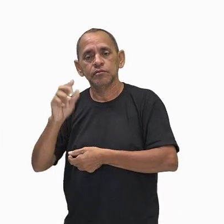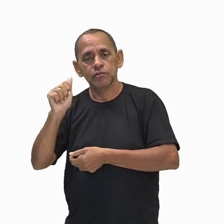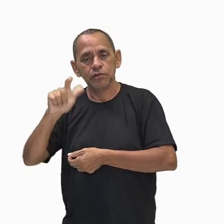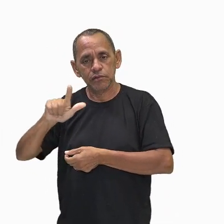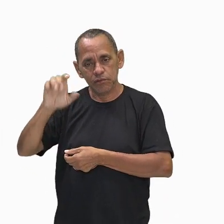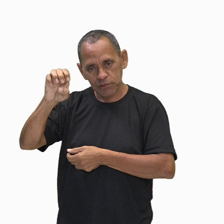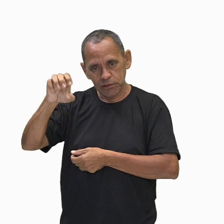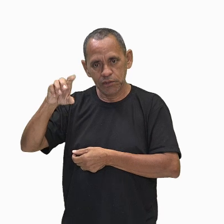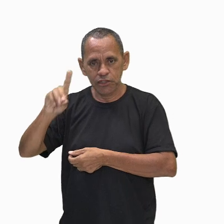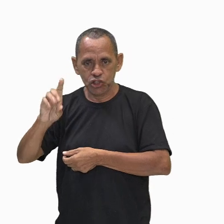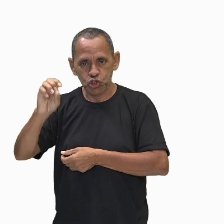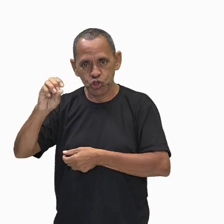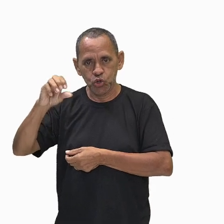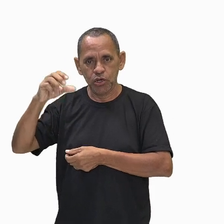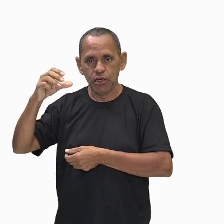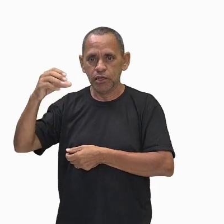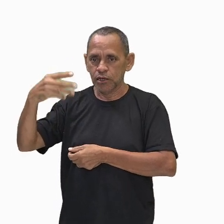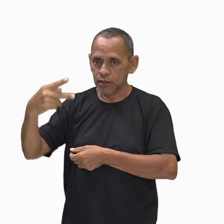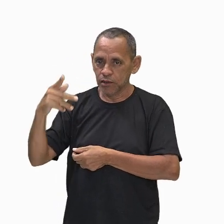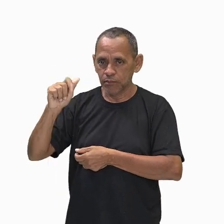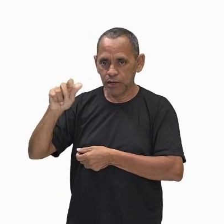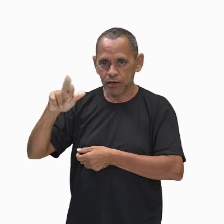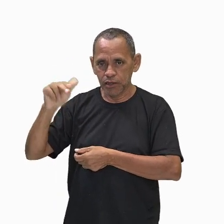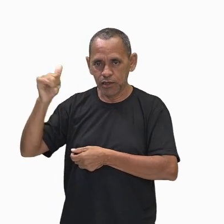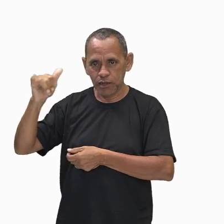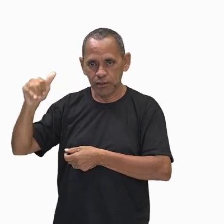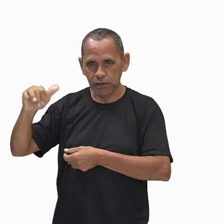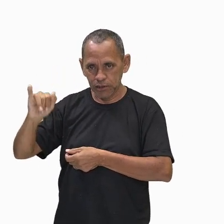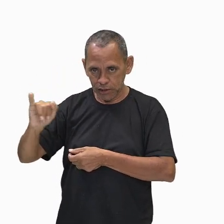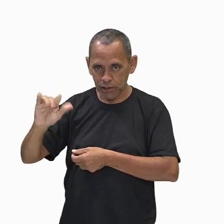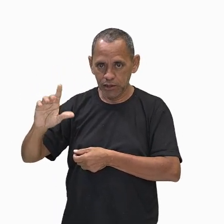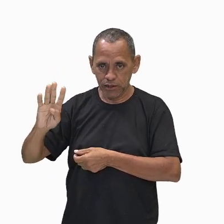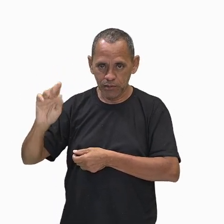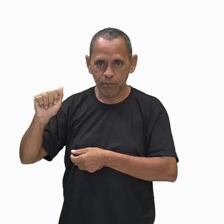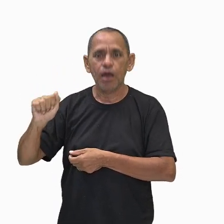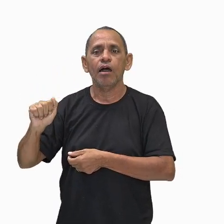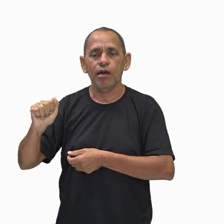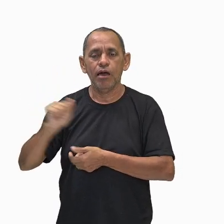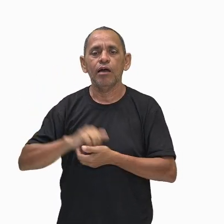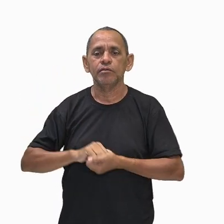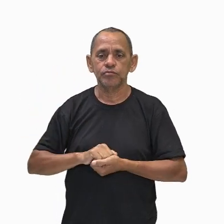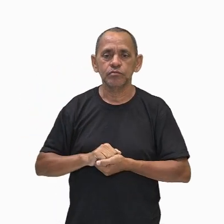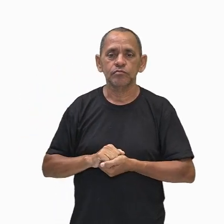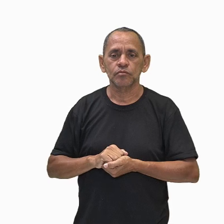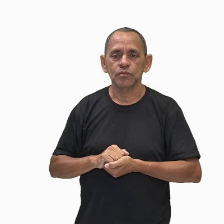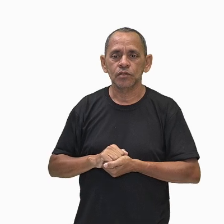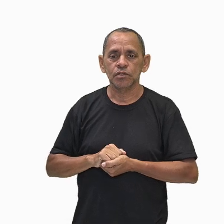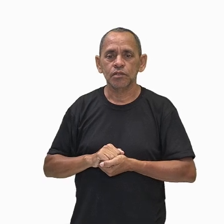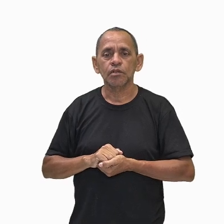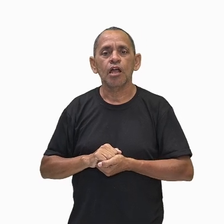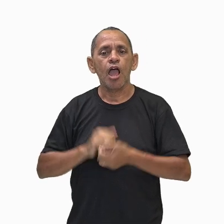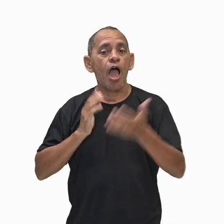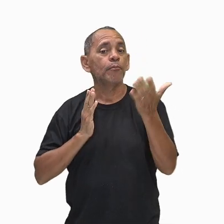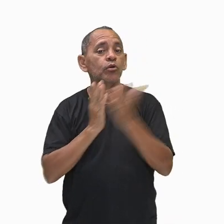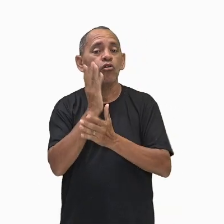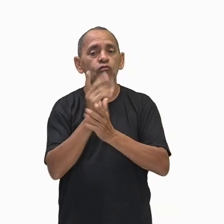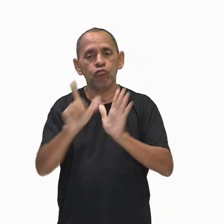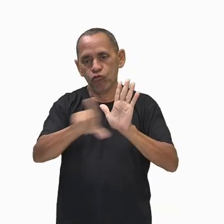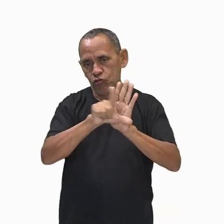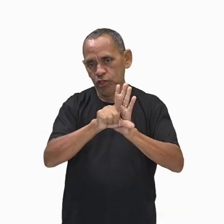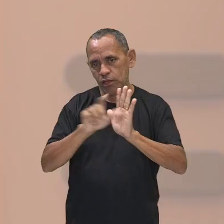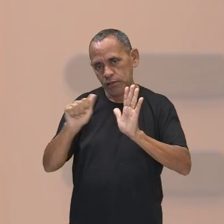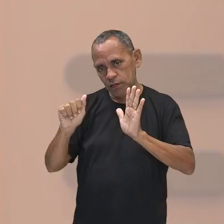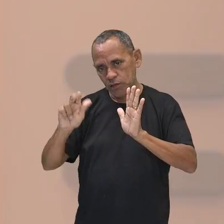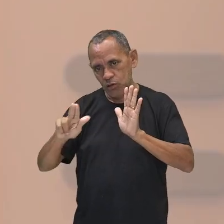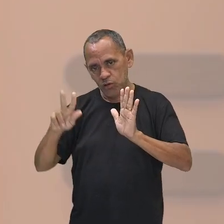aprovou a Lei Áurea sem indenização aos proprietários de escravos, né?